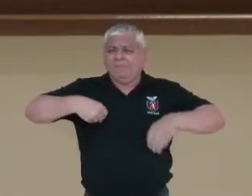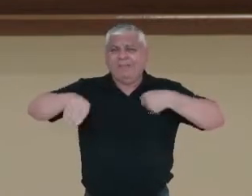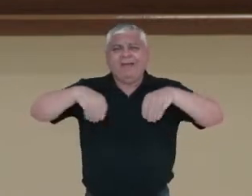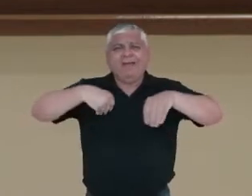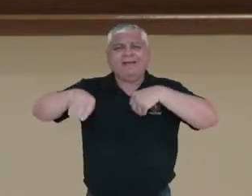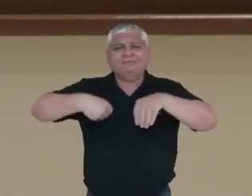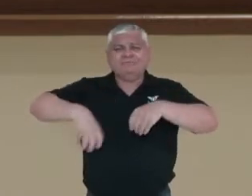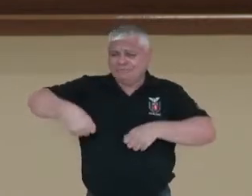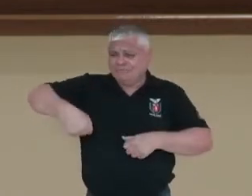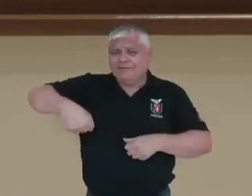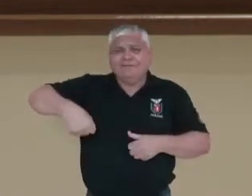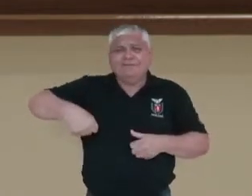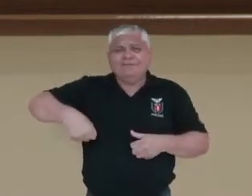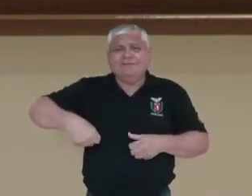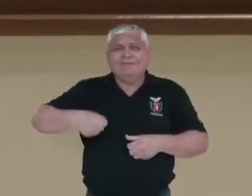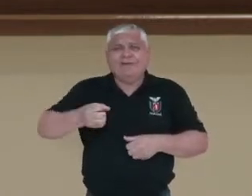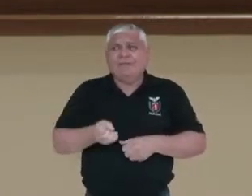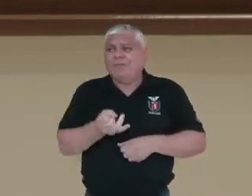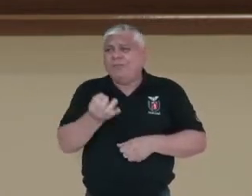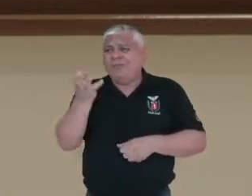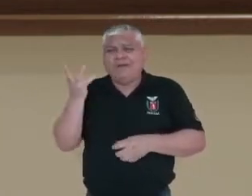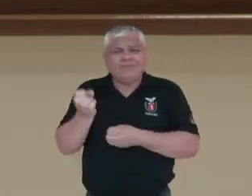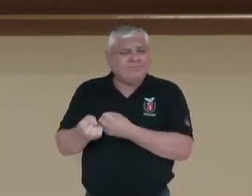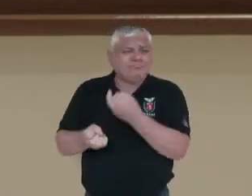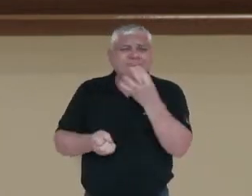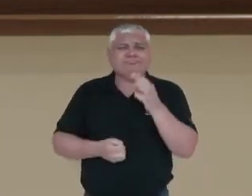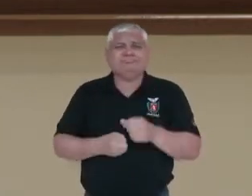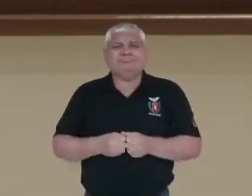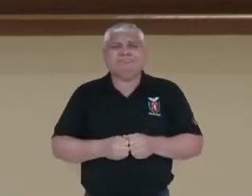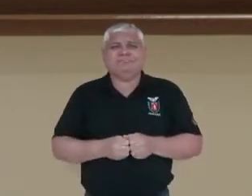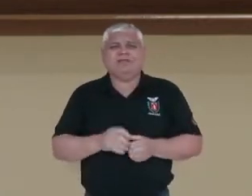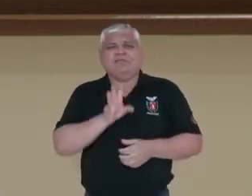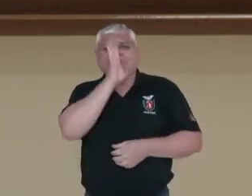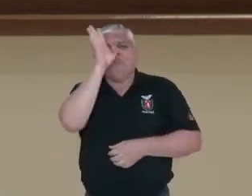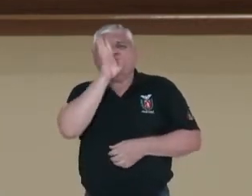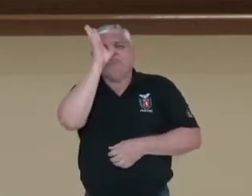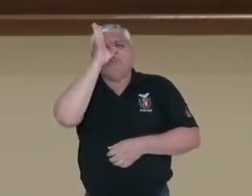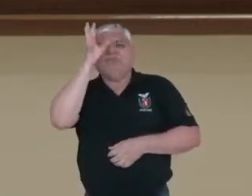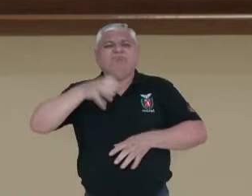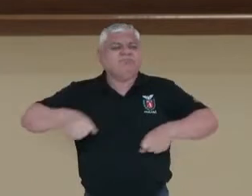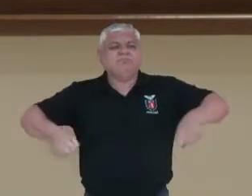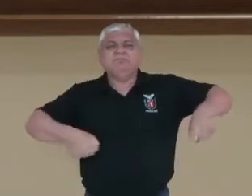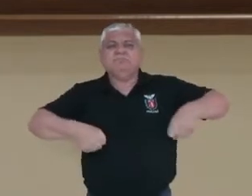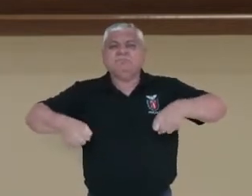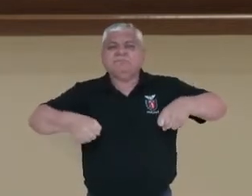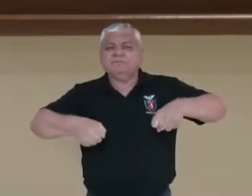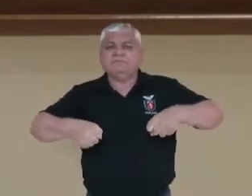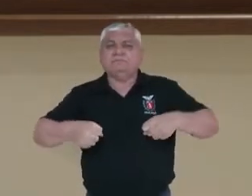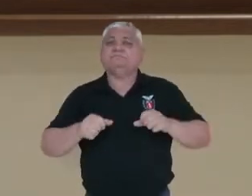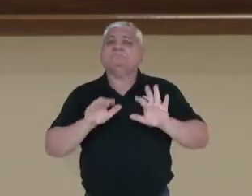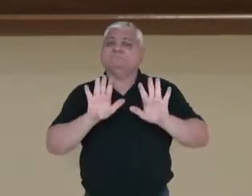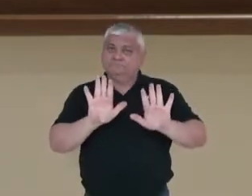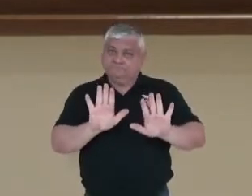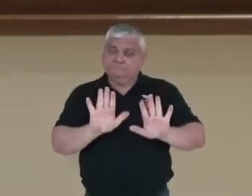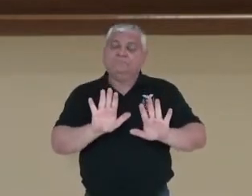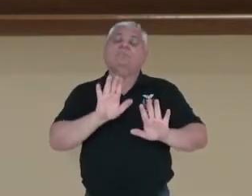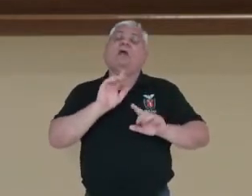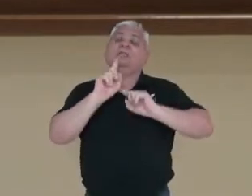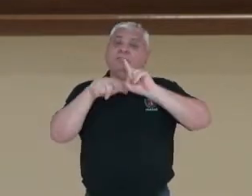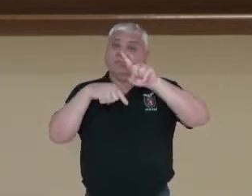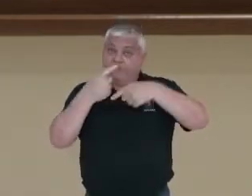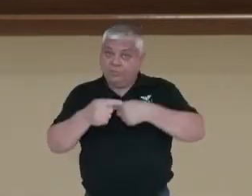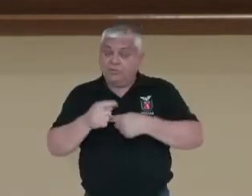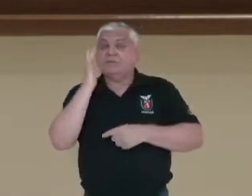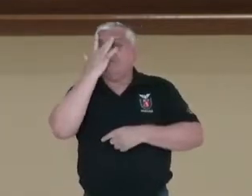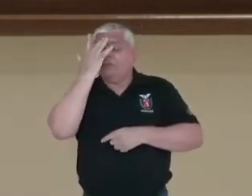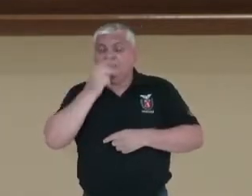enfim, seus responsáveis, as pessoas vêm do mercado com quantas sacolas, Tá certo que as pessoas acabam utilizando as sacolas para os